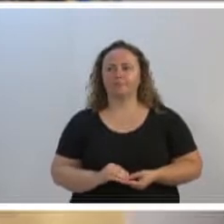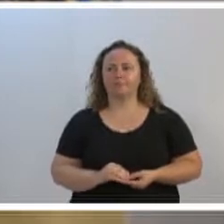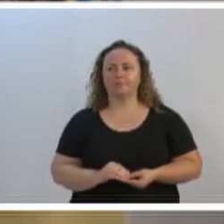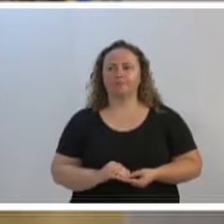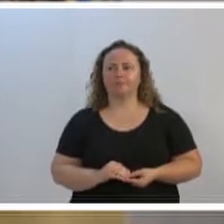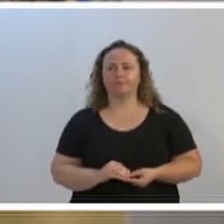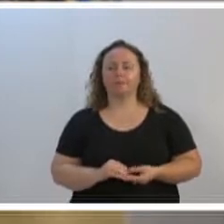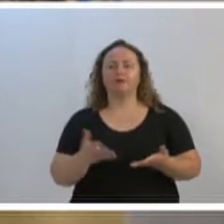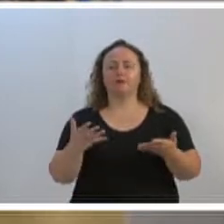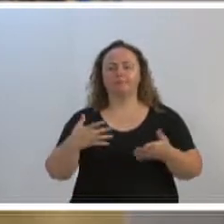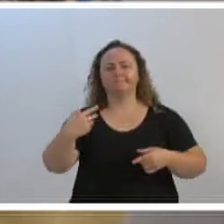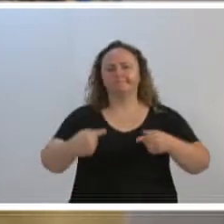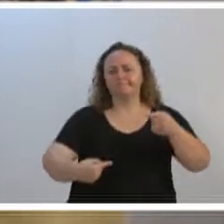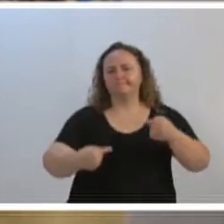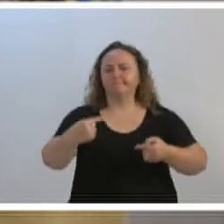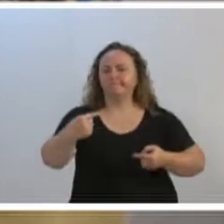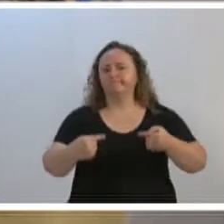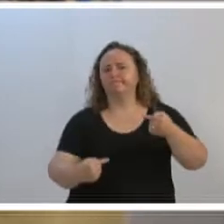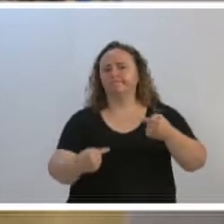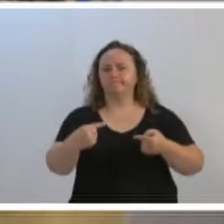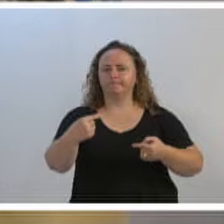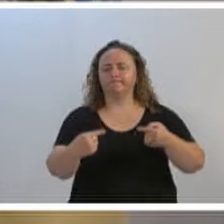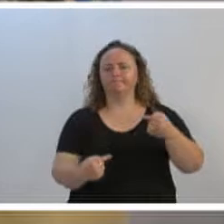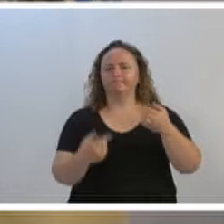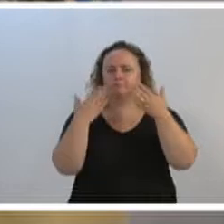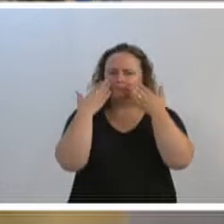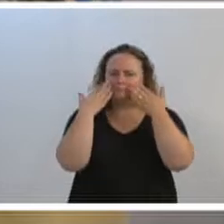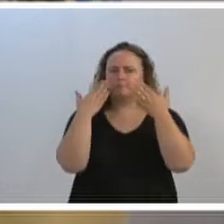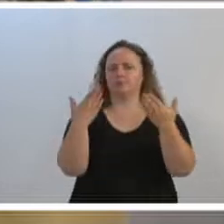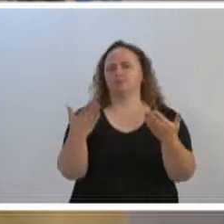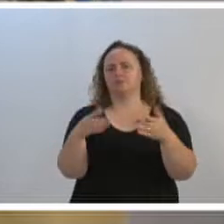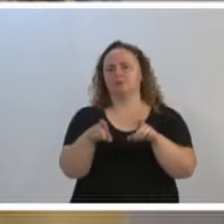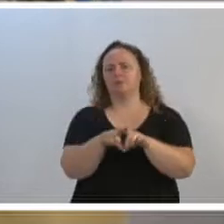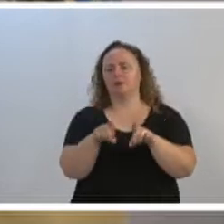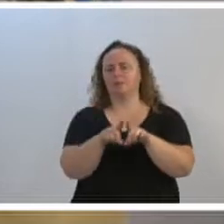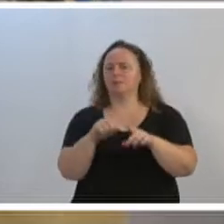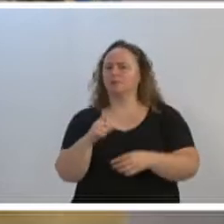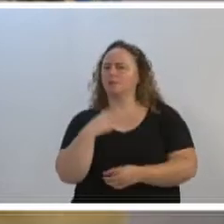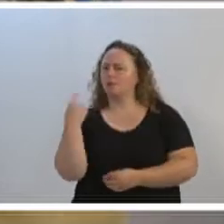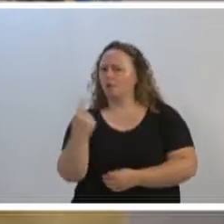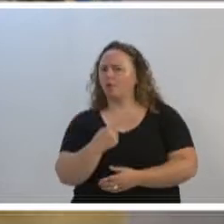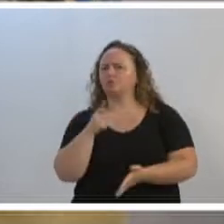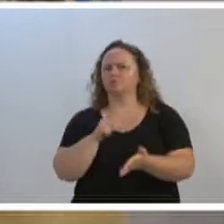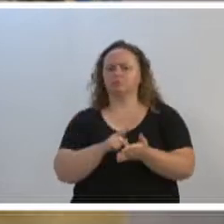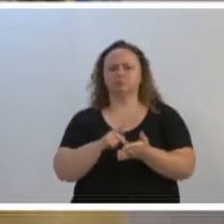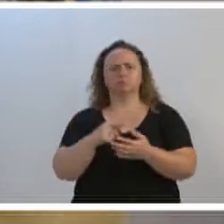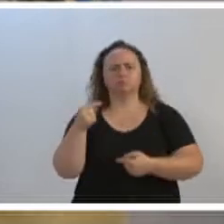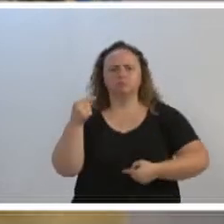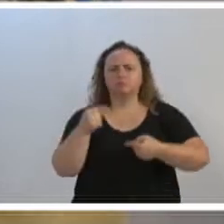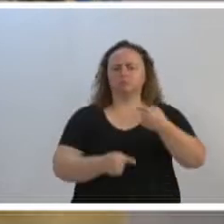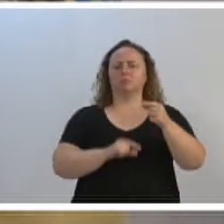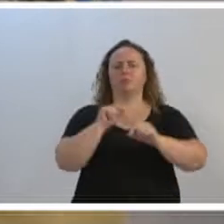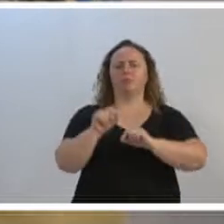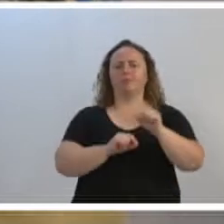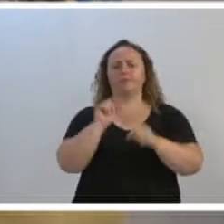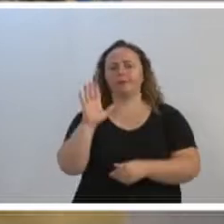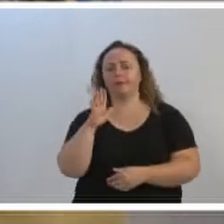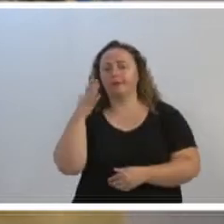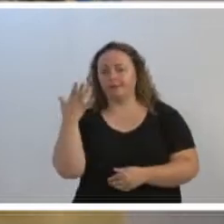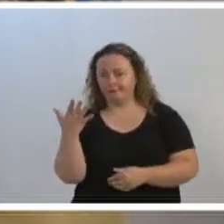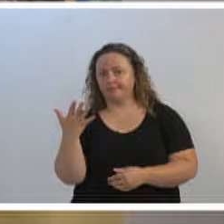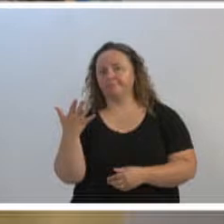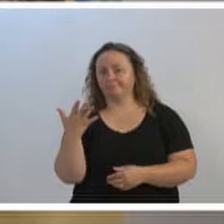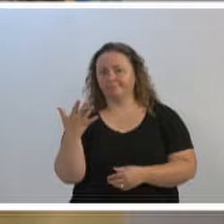um debate, externamos a nossa indignação pelo que houve, o que